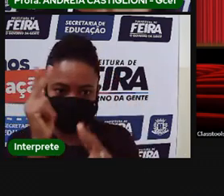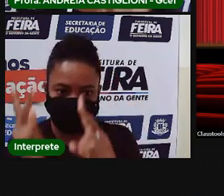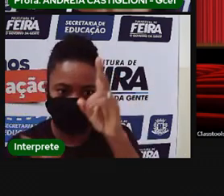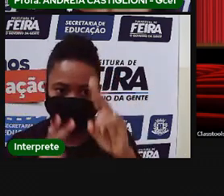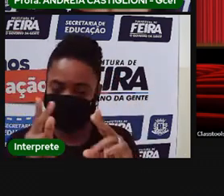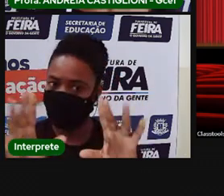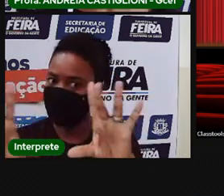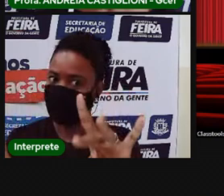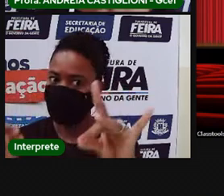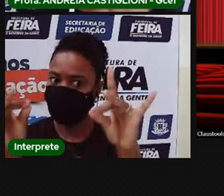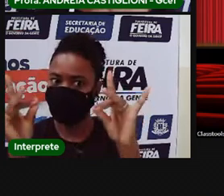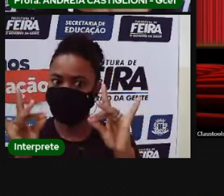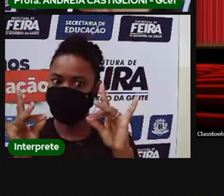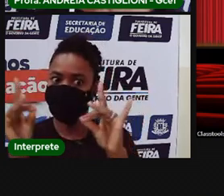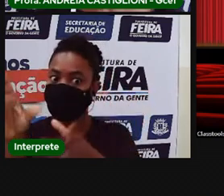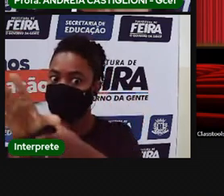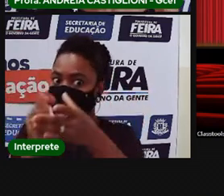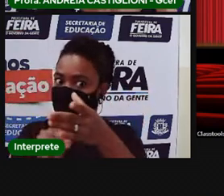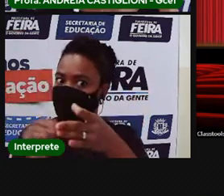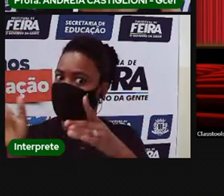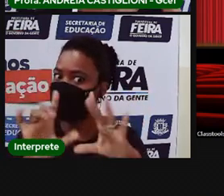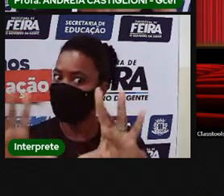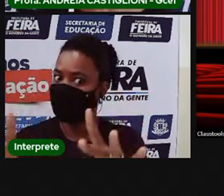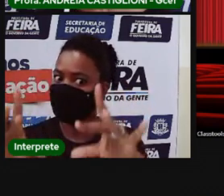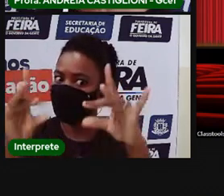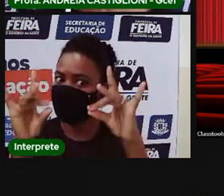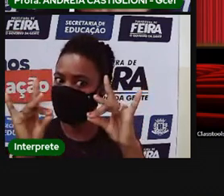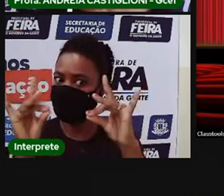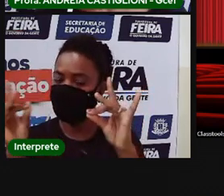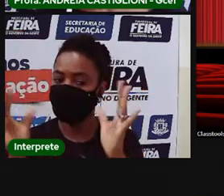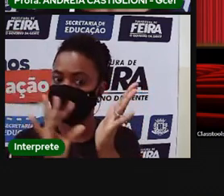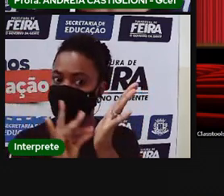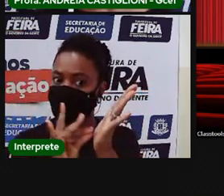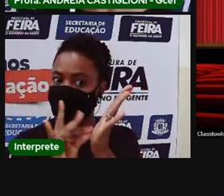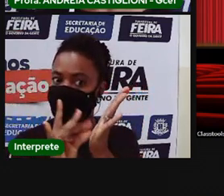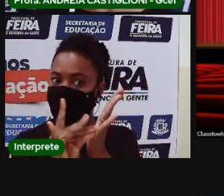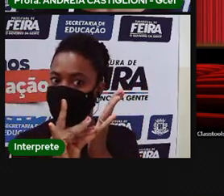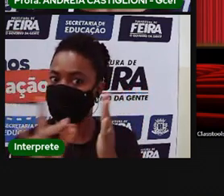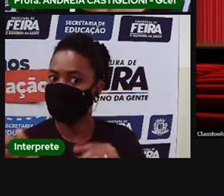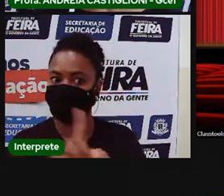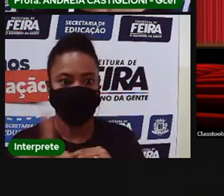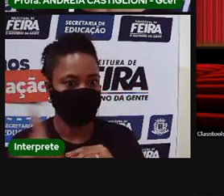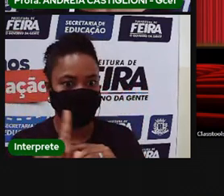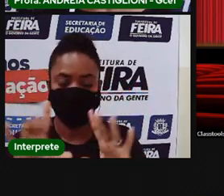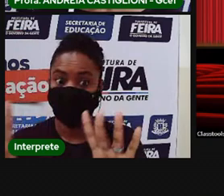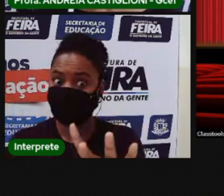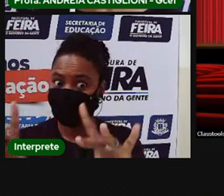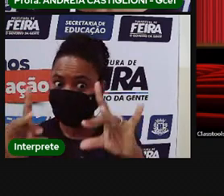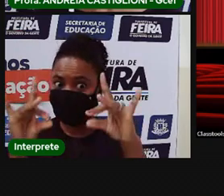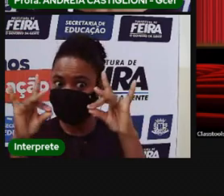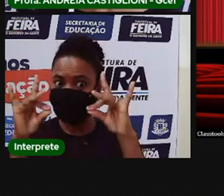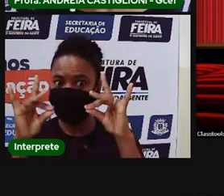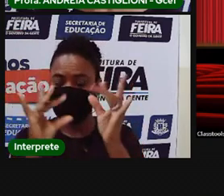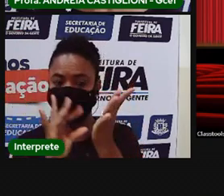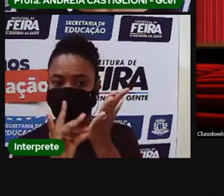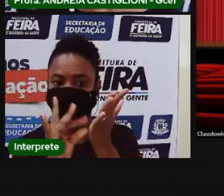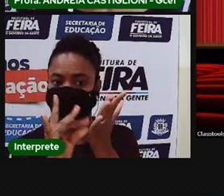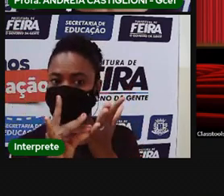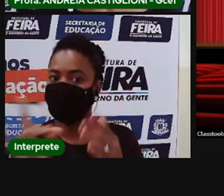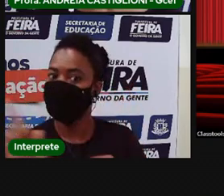copiar o que outras pessoas estão fazendo. Pegar referência é apenas para você ter como base, né, e você vai